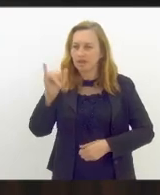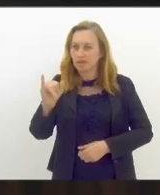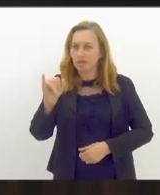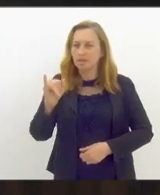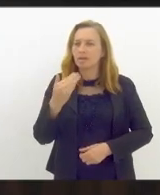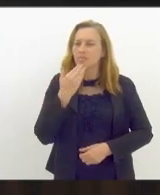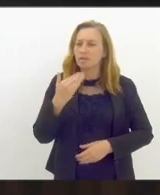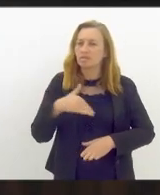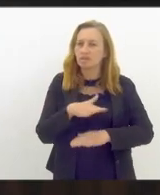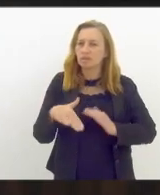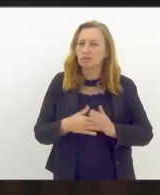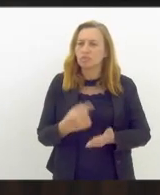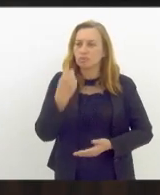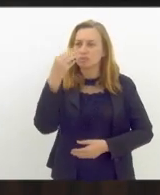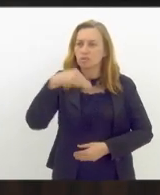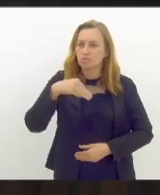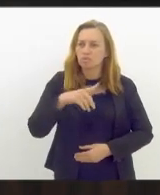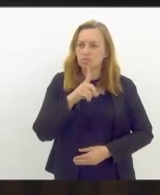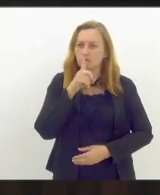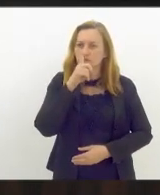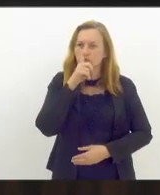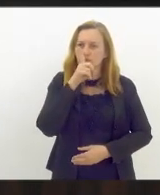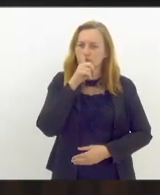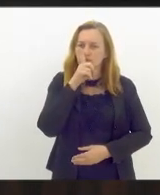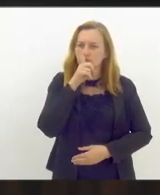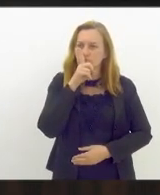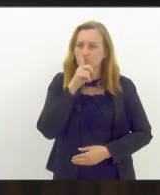no plenário um minuto de silêncio.